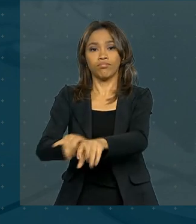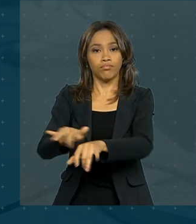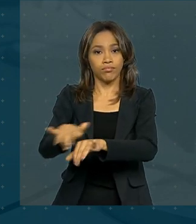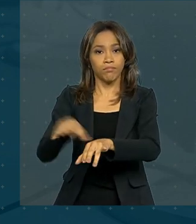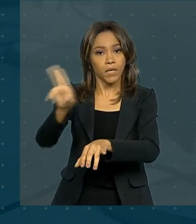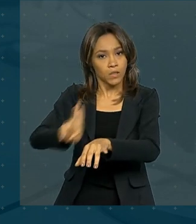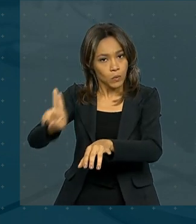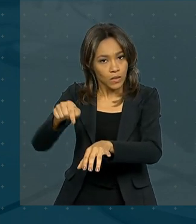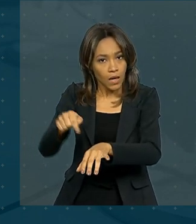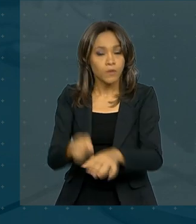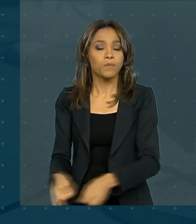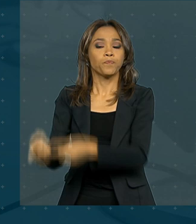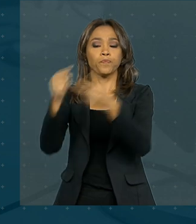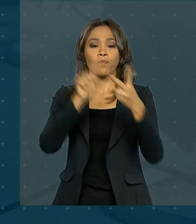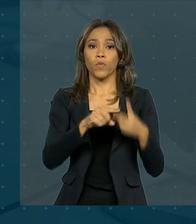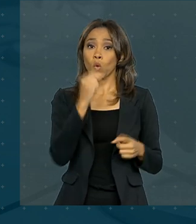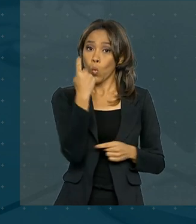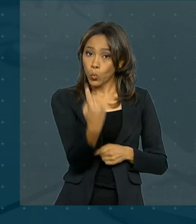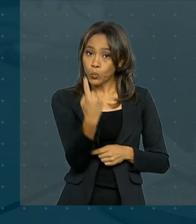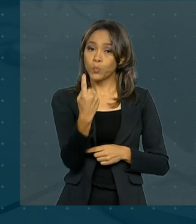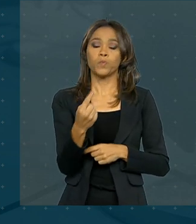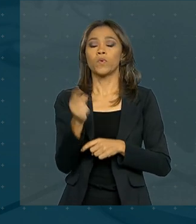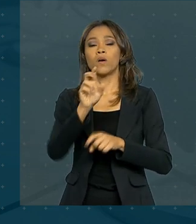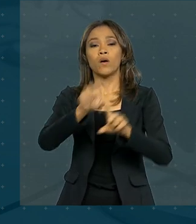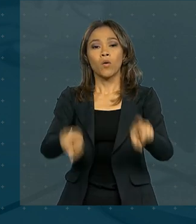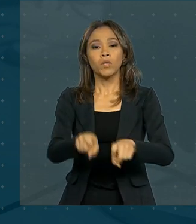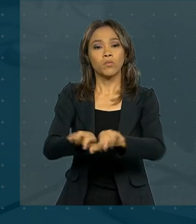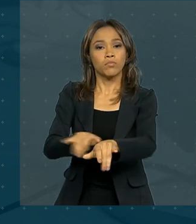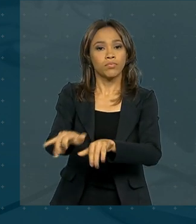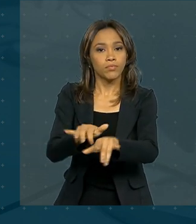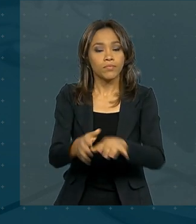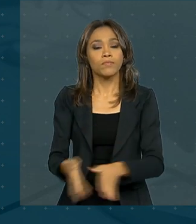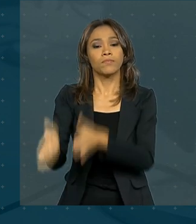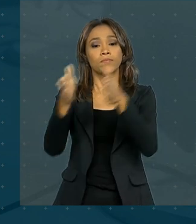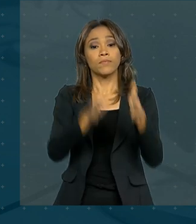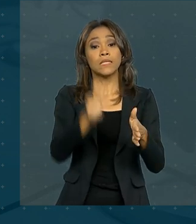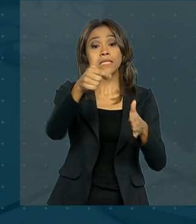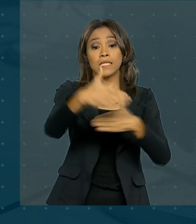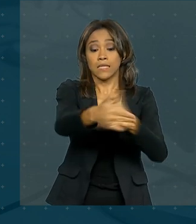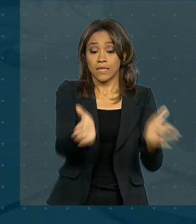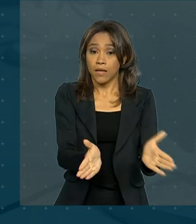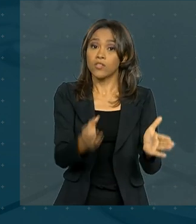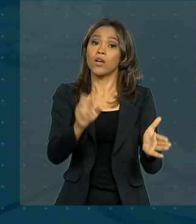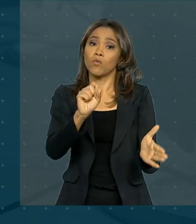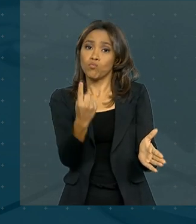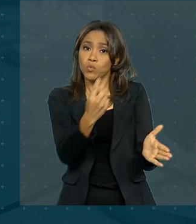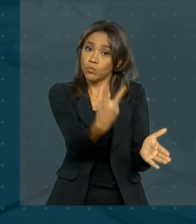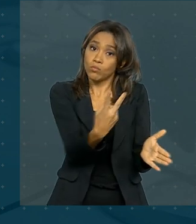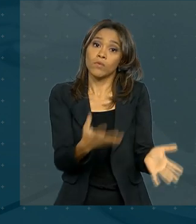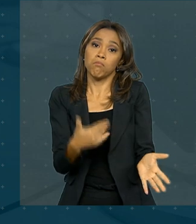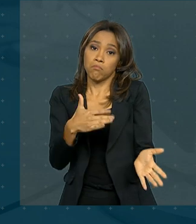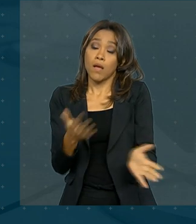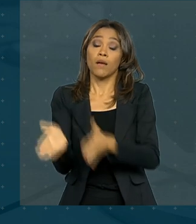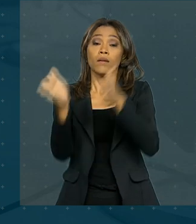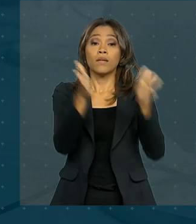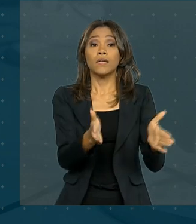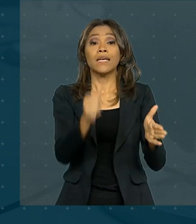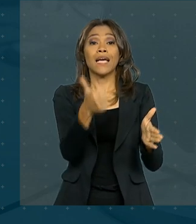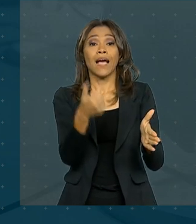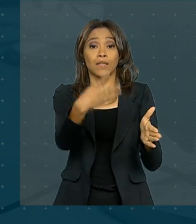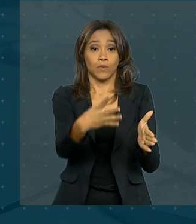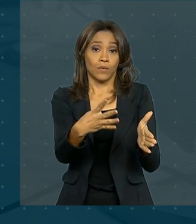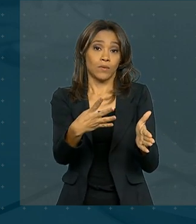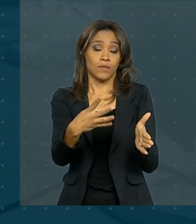alunos. Um computador para o uso administrativo. Uma ou mais salas de aula em funcionamento. E mais de 14 estudantes